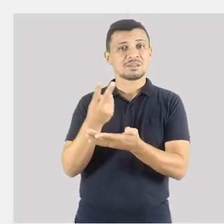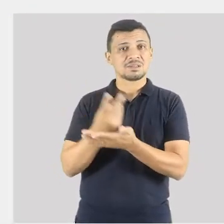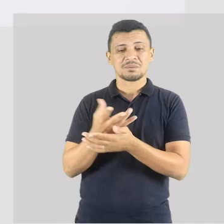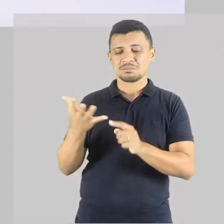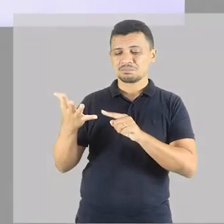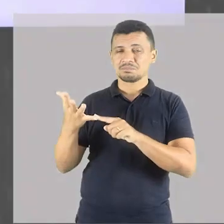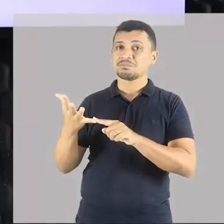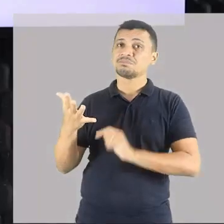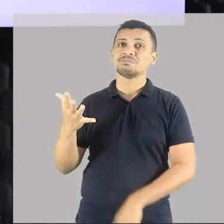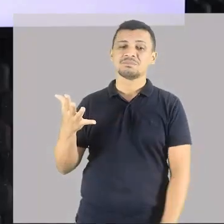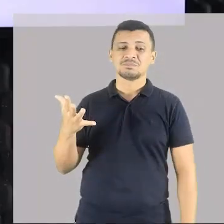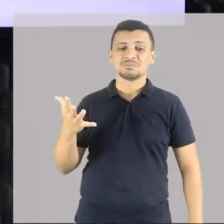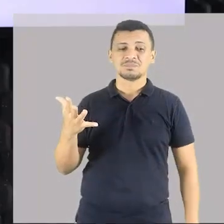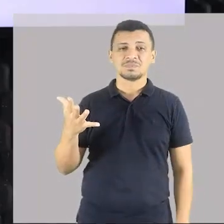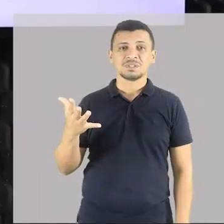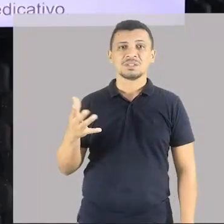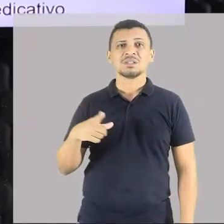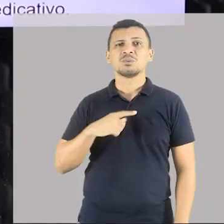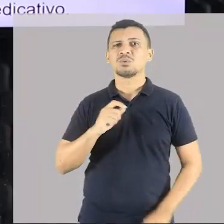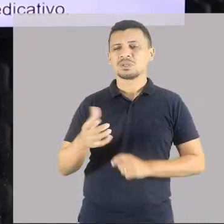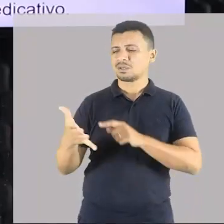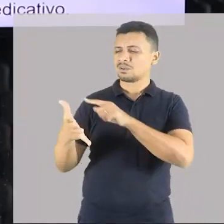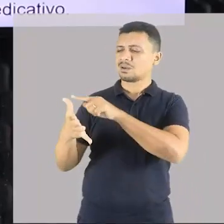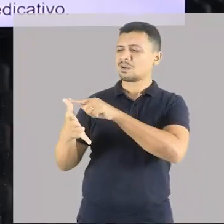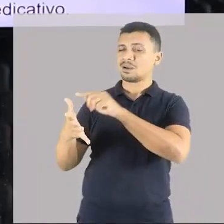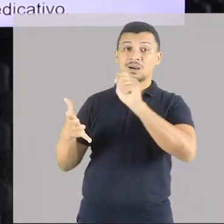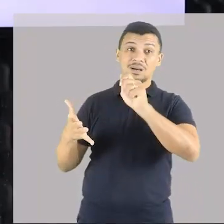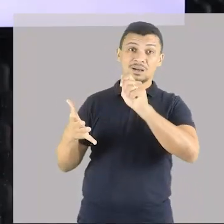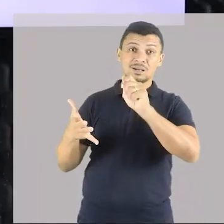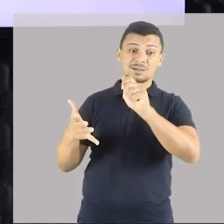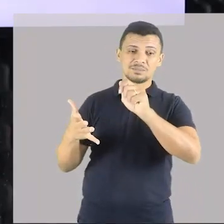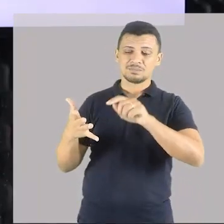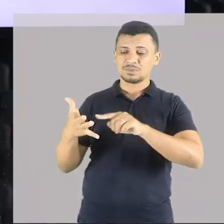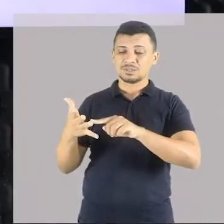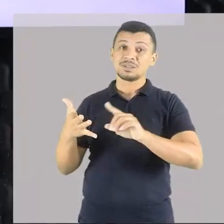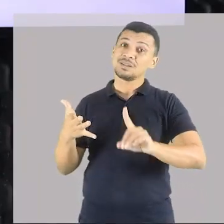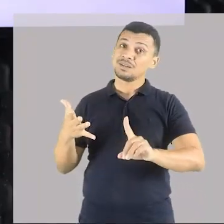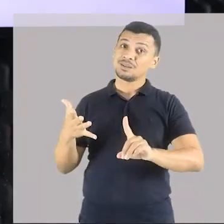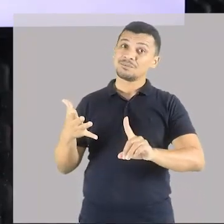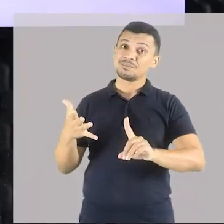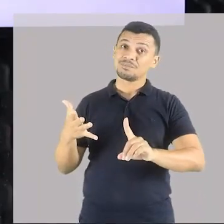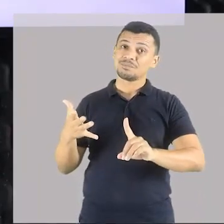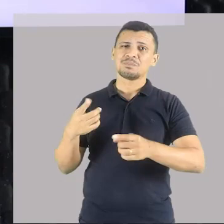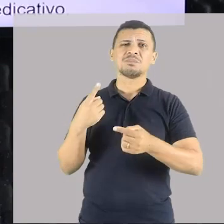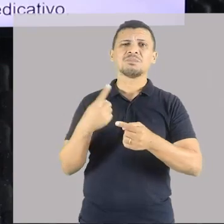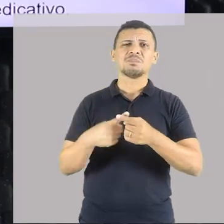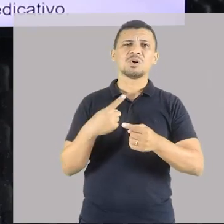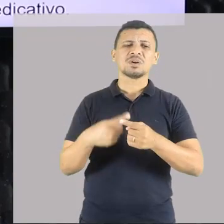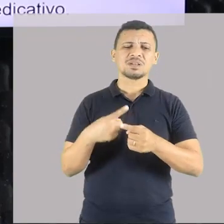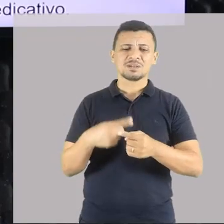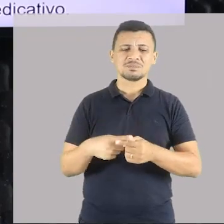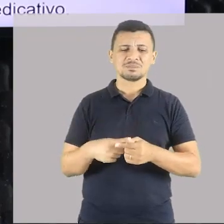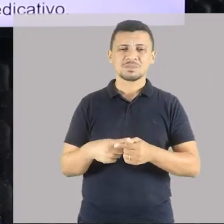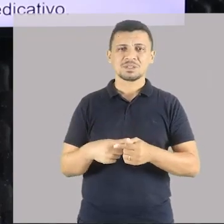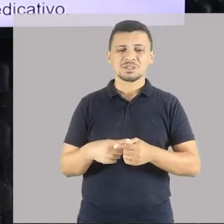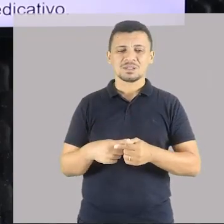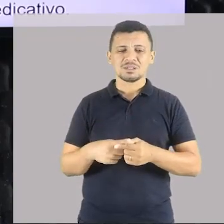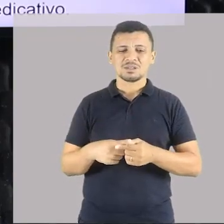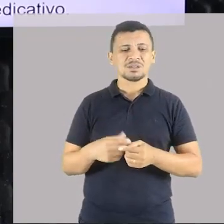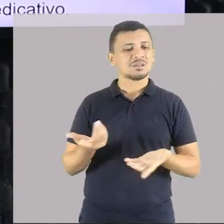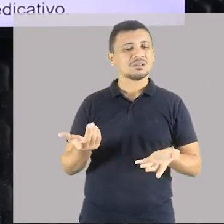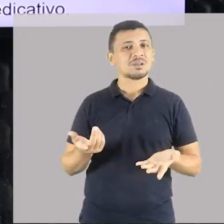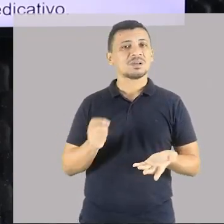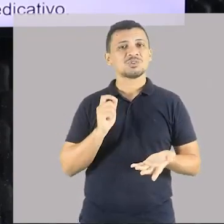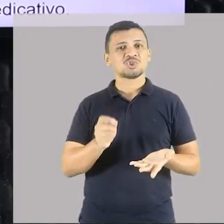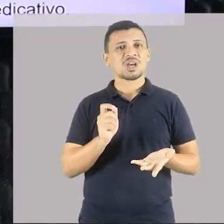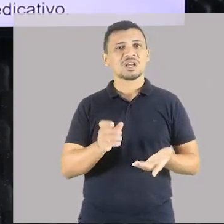E. Então, basicamente, eu vou ficar entre A, certo? E D. Por quê? Porque eu já eliminei a